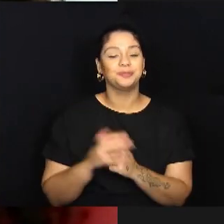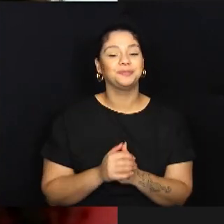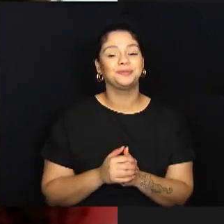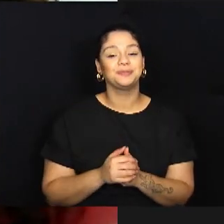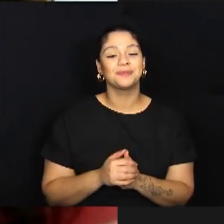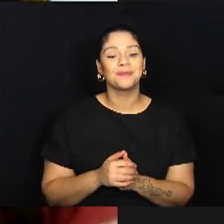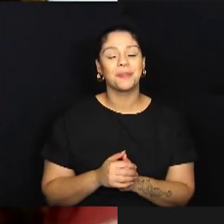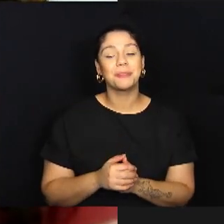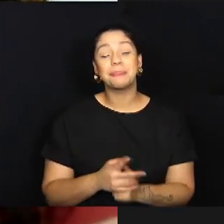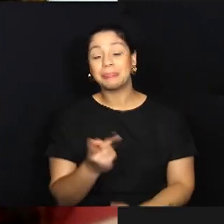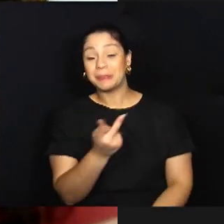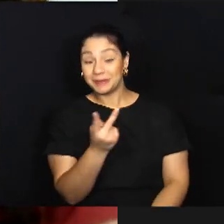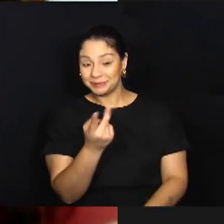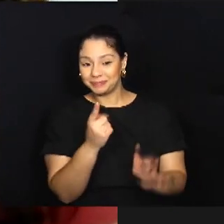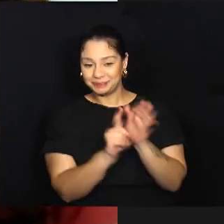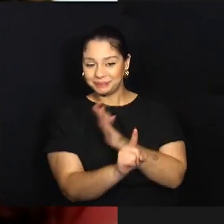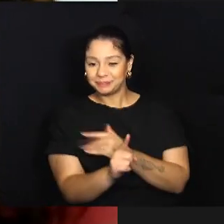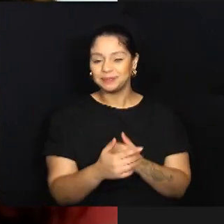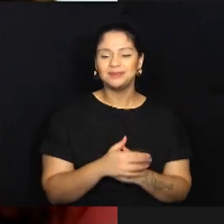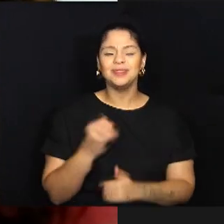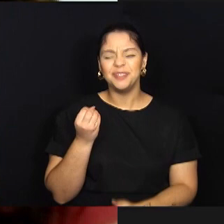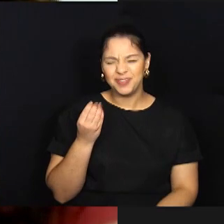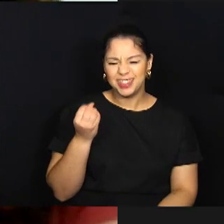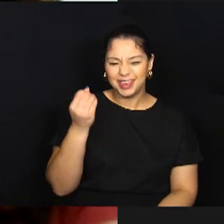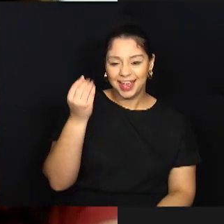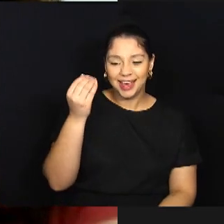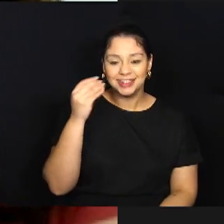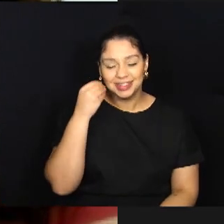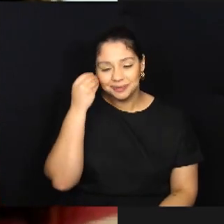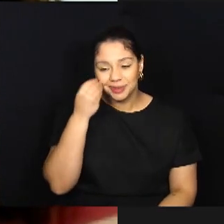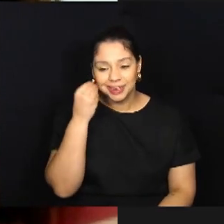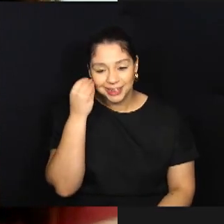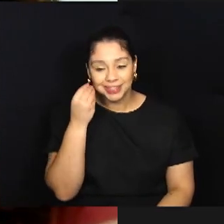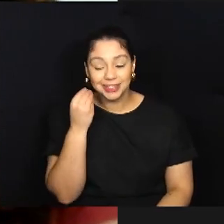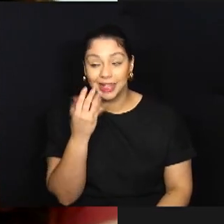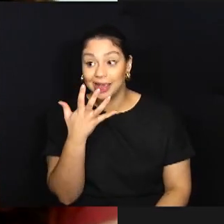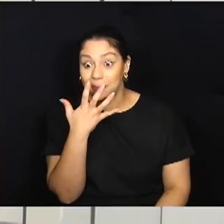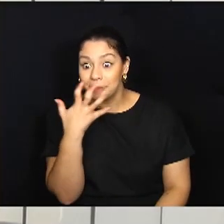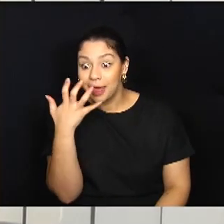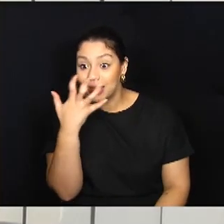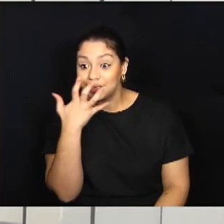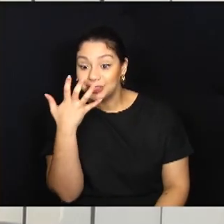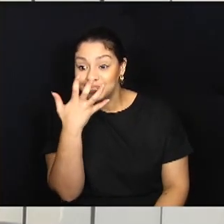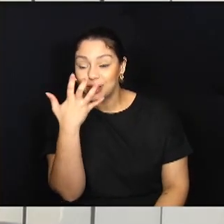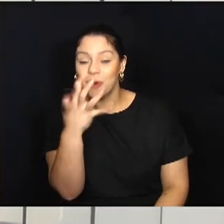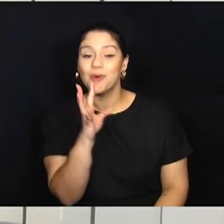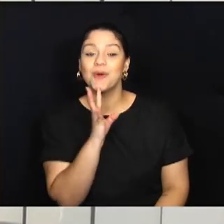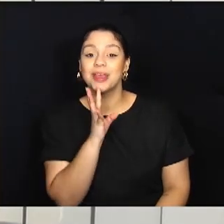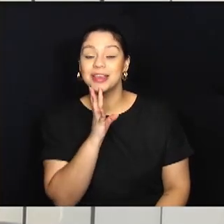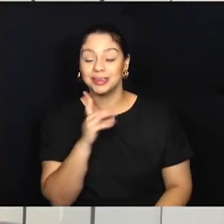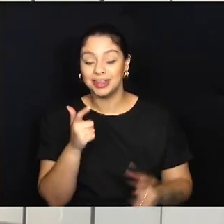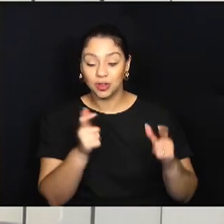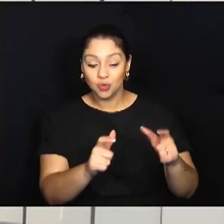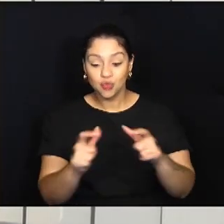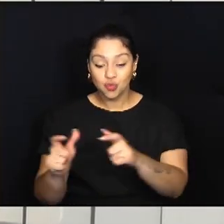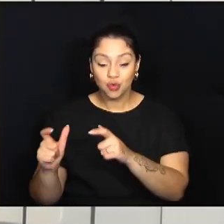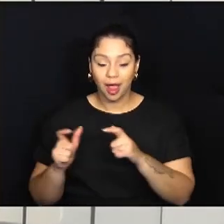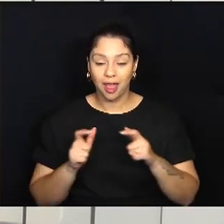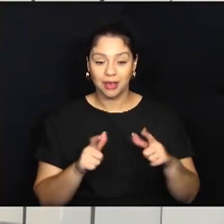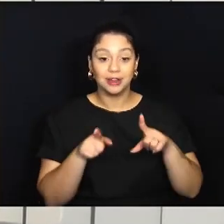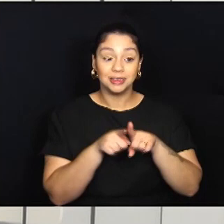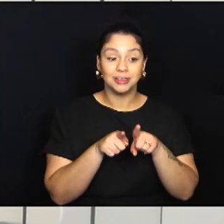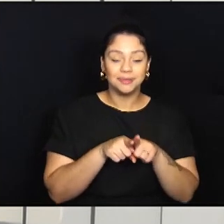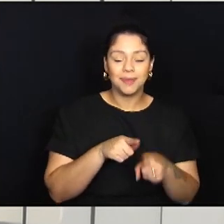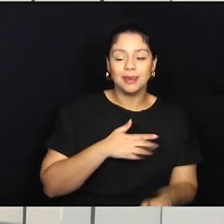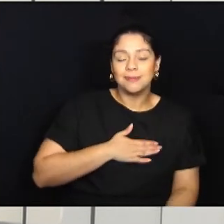Glória, viagem é uma experiência que reúne a paixão em conhecer os lugares, o prazer do